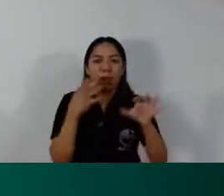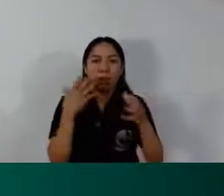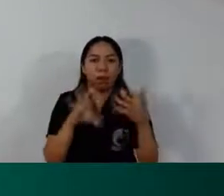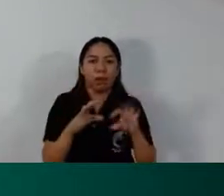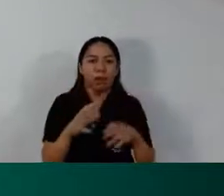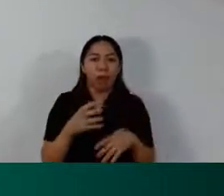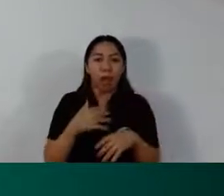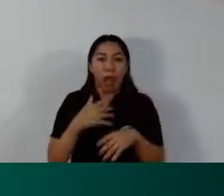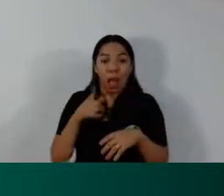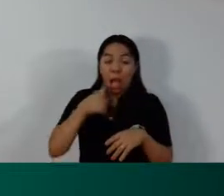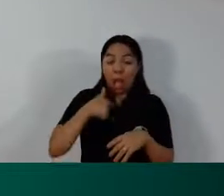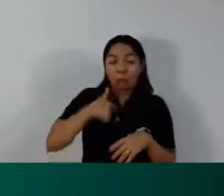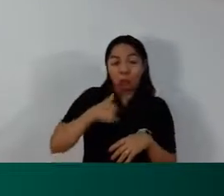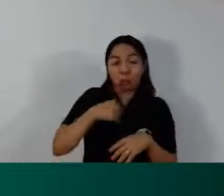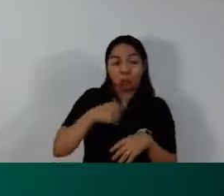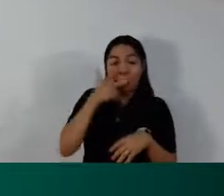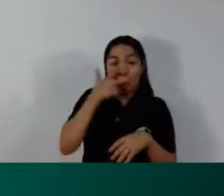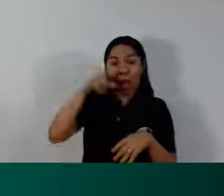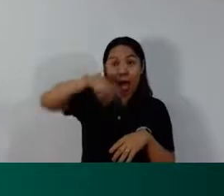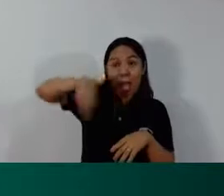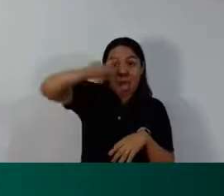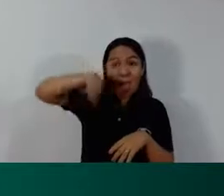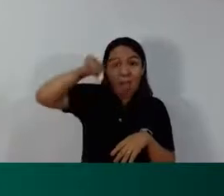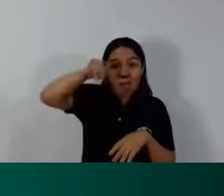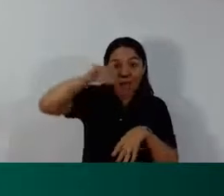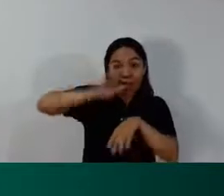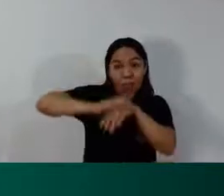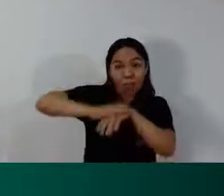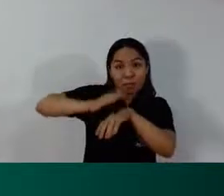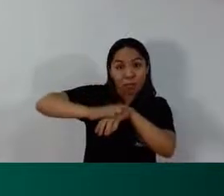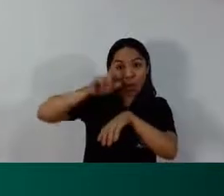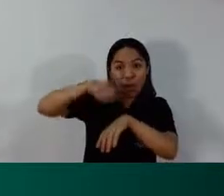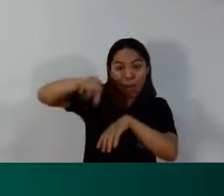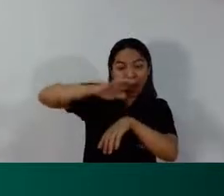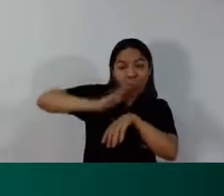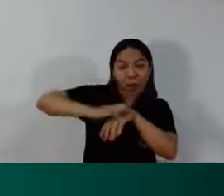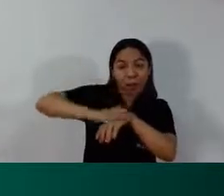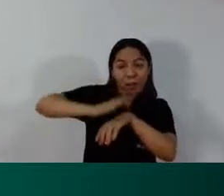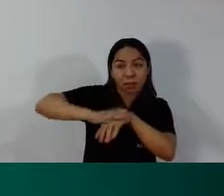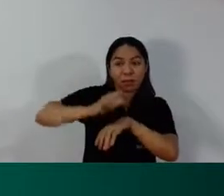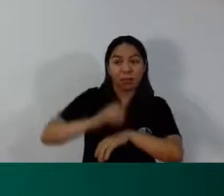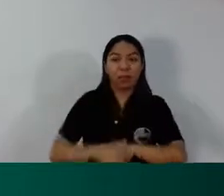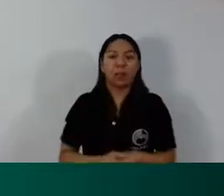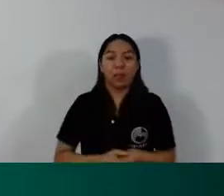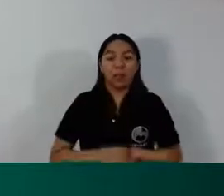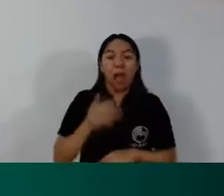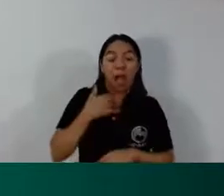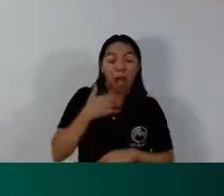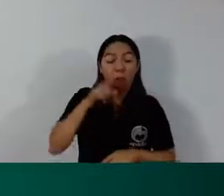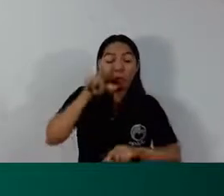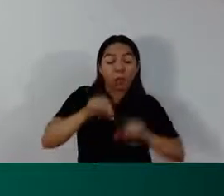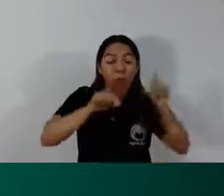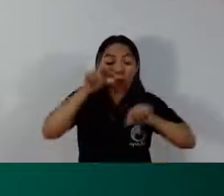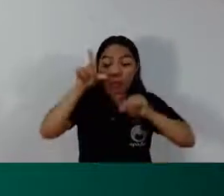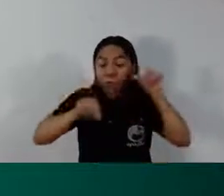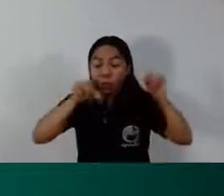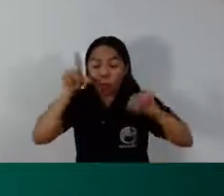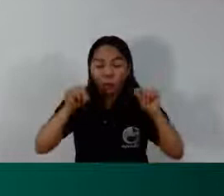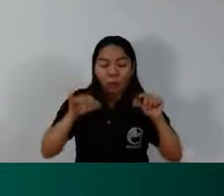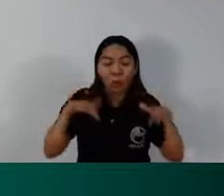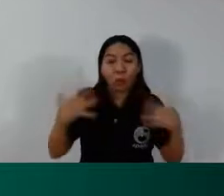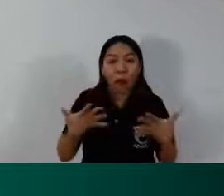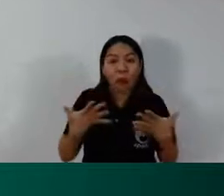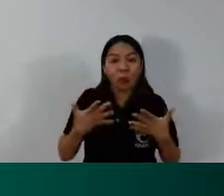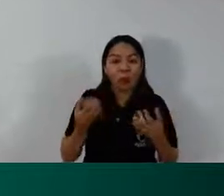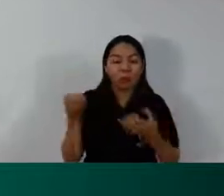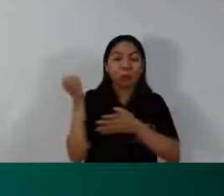eles e eu seleciono que vai o que não vai só isso tá vendo Então filtro né porque se não tivesse outro meu filho vai cada esculhambação ali tem nem